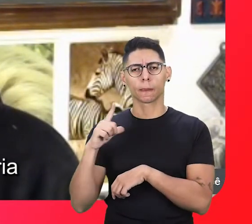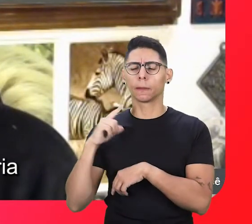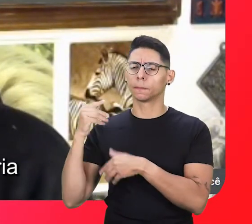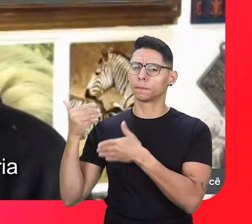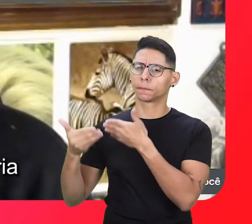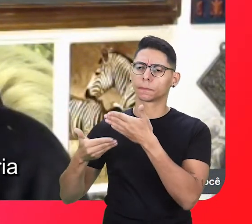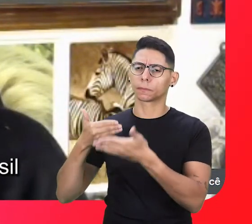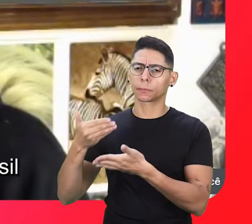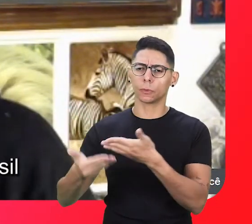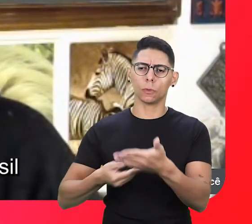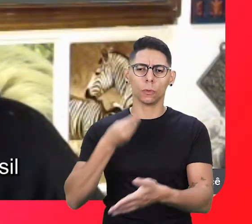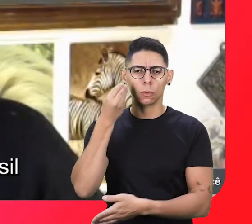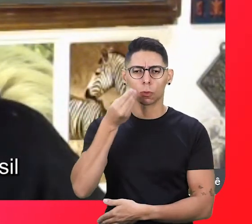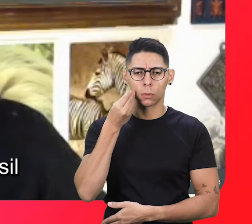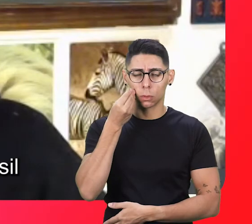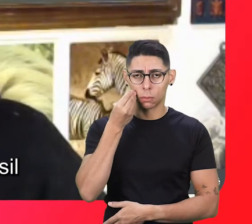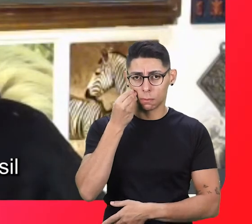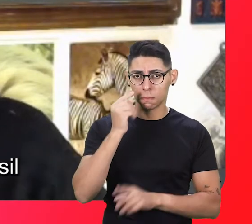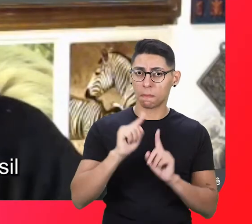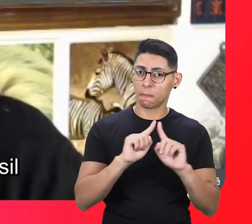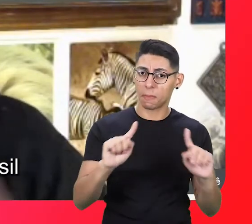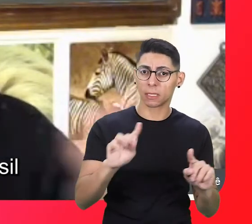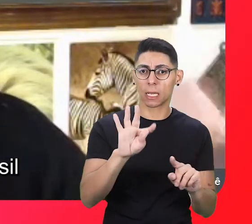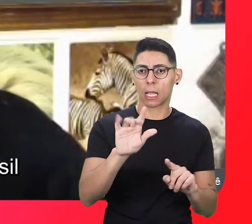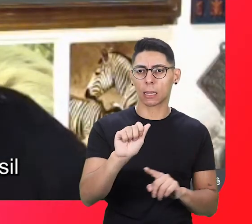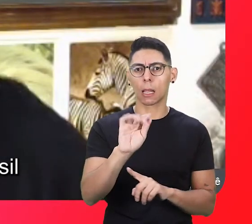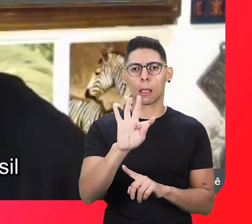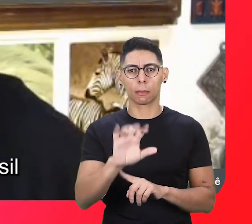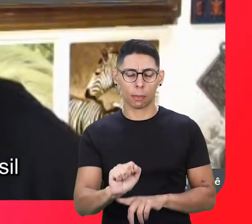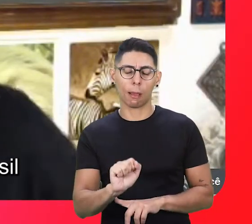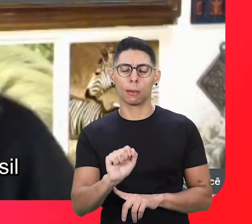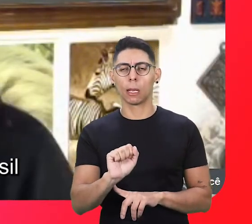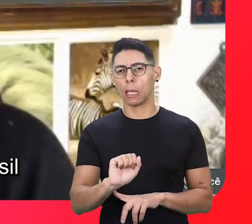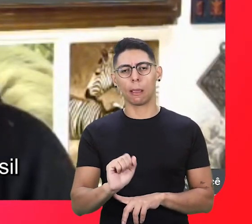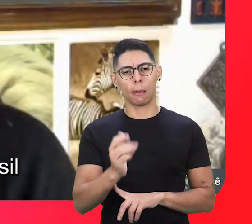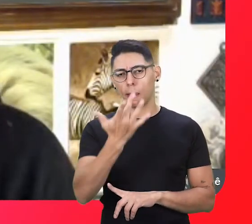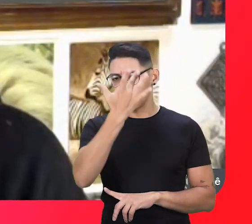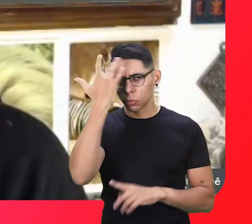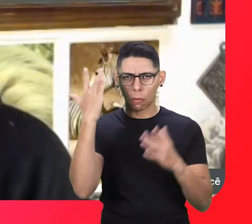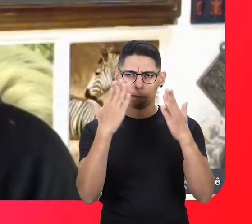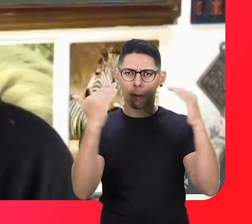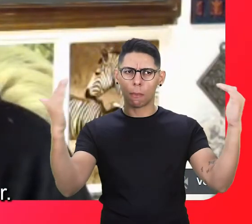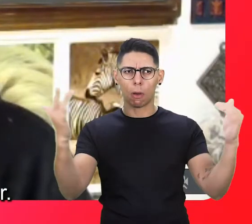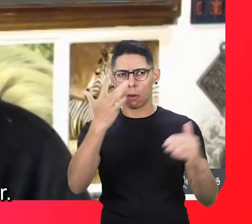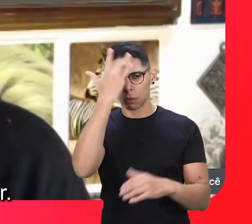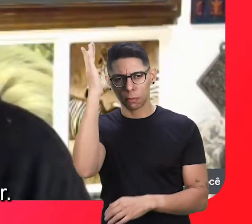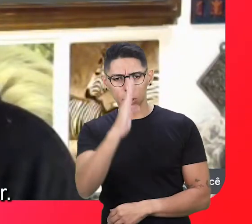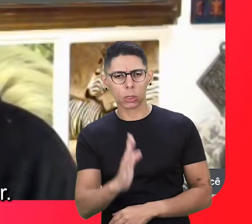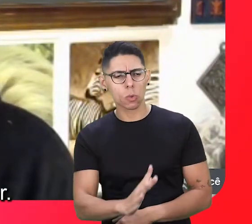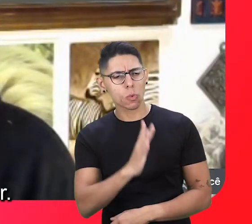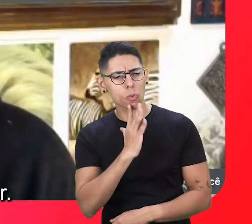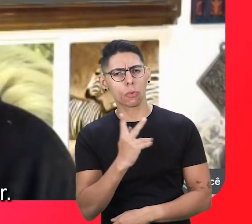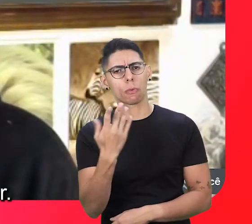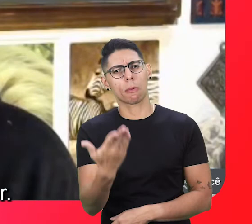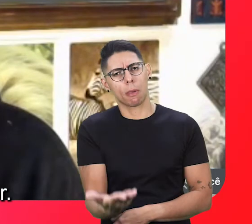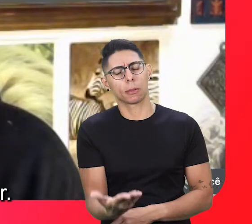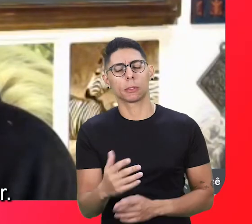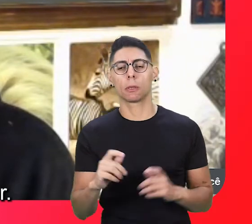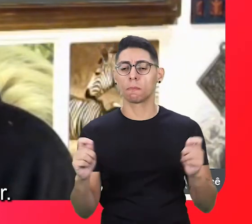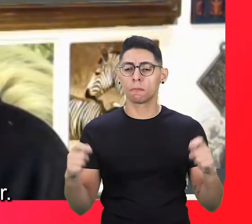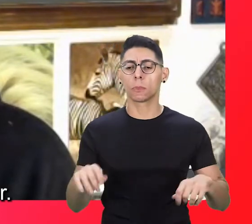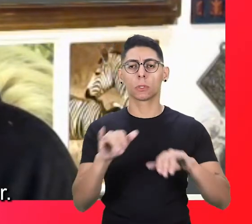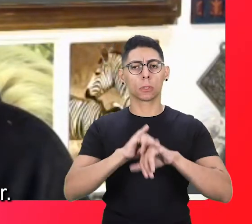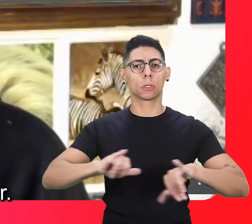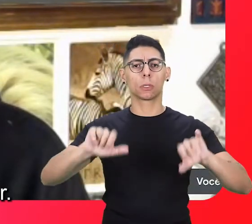trajetória muito linda. Lógico que a Tatá é imbatível porque o Brasil todo conhece a minha filha. E o que eu posso dizer é que